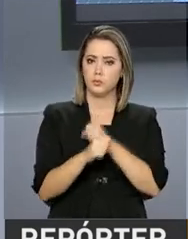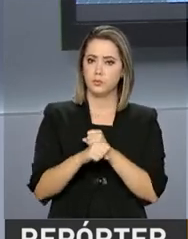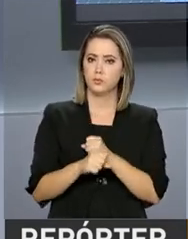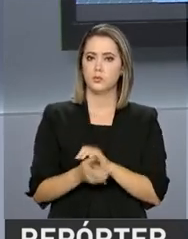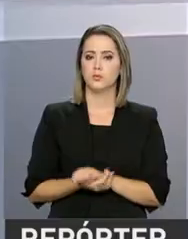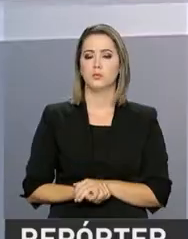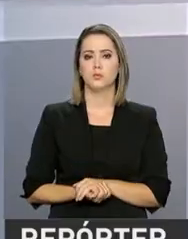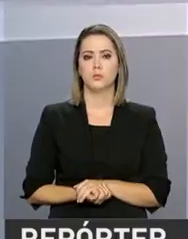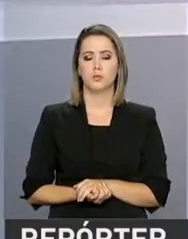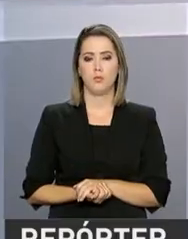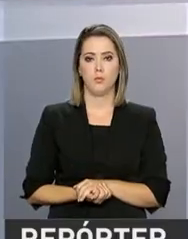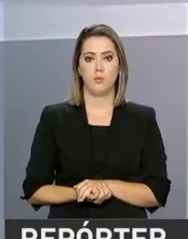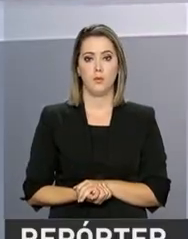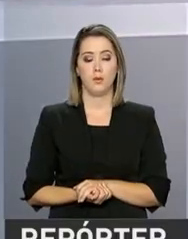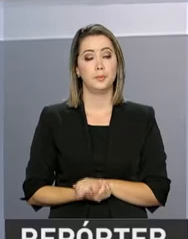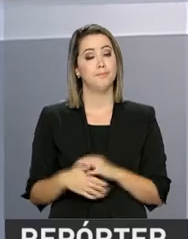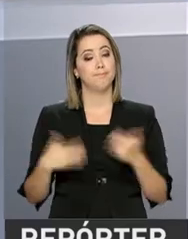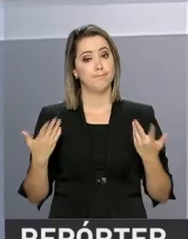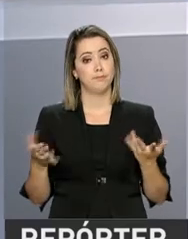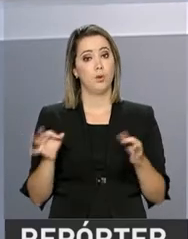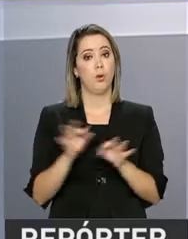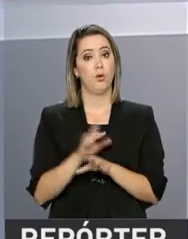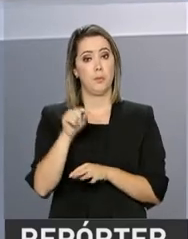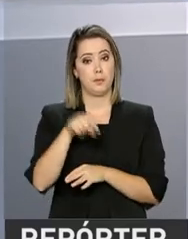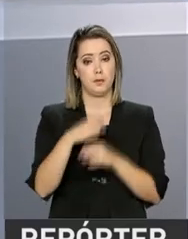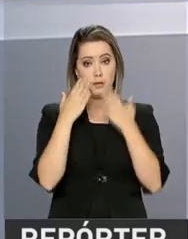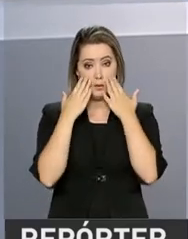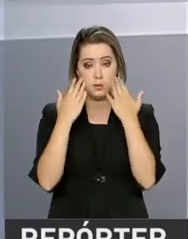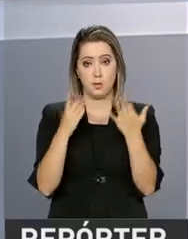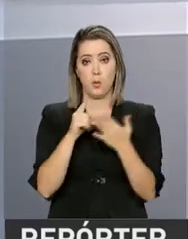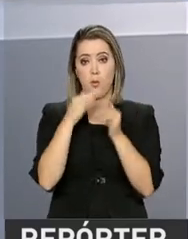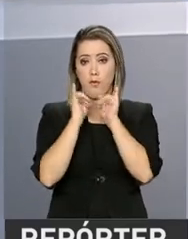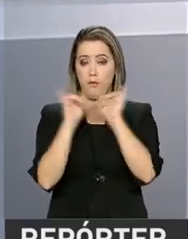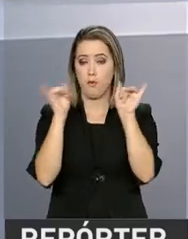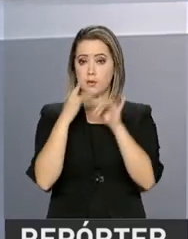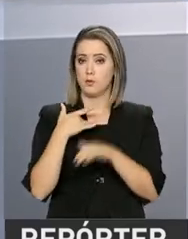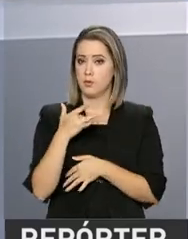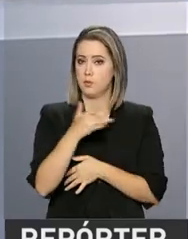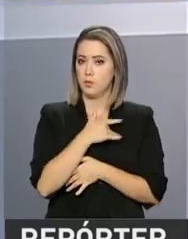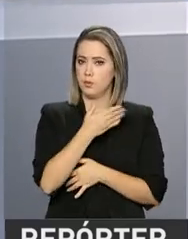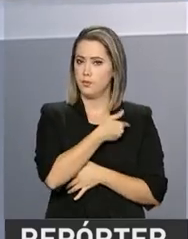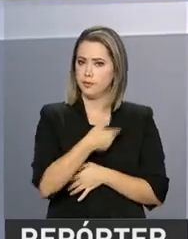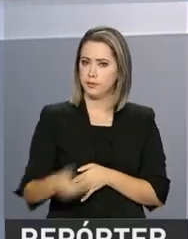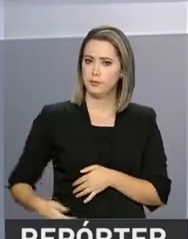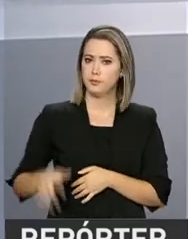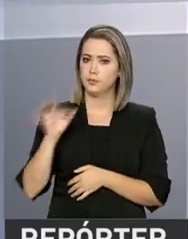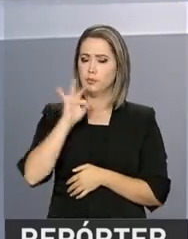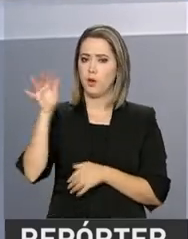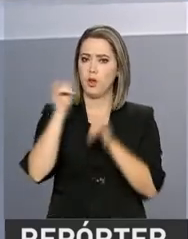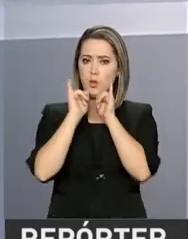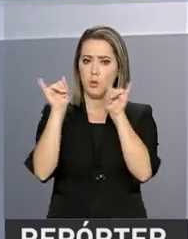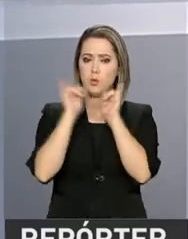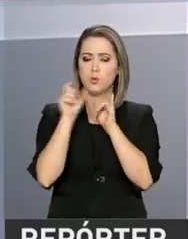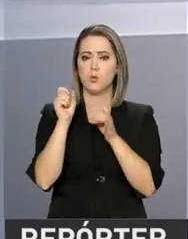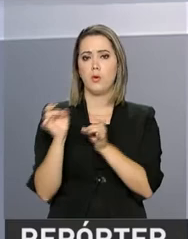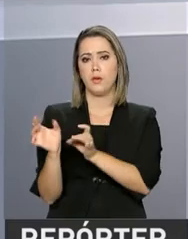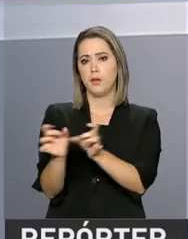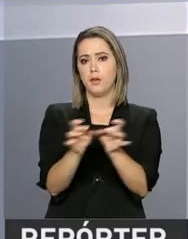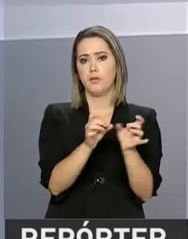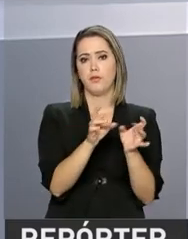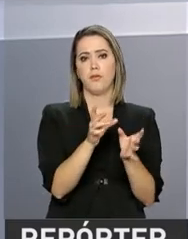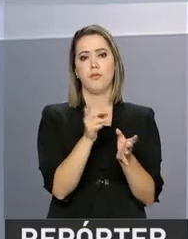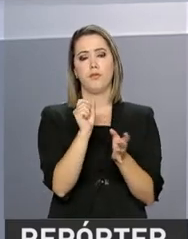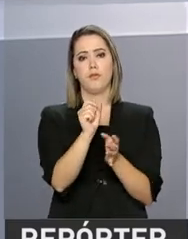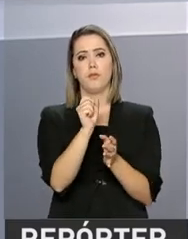passado e para encerrar esta edição uma notícia sobre saúde o governo federal anunciou que a exportação da